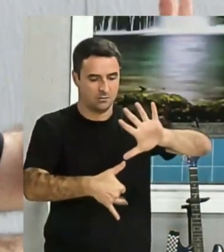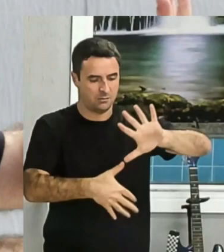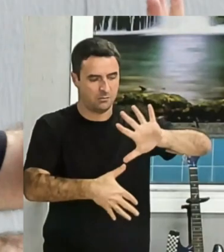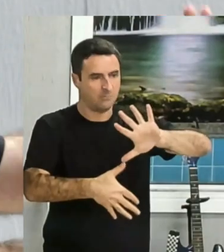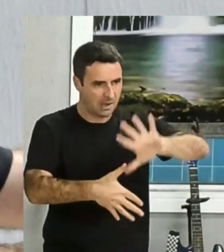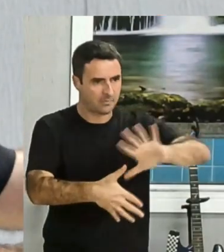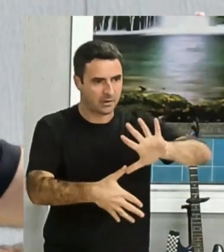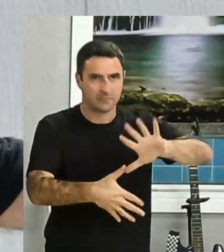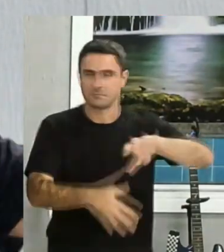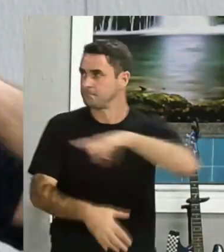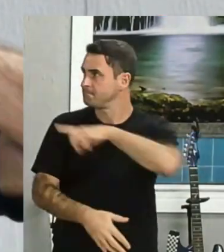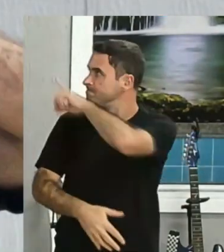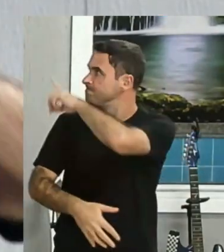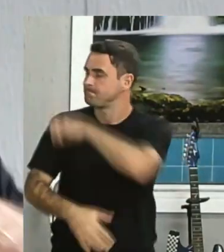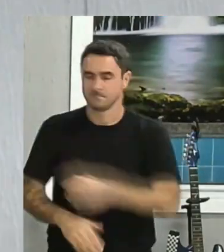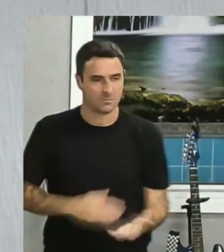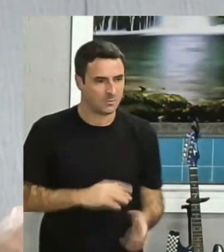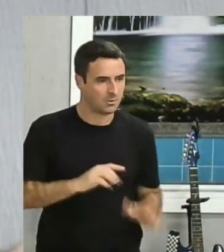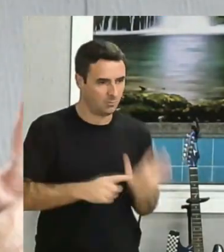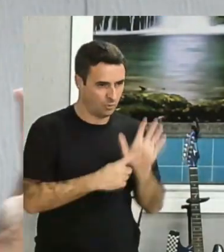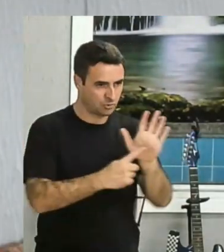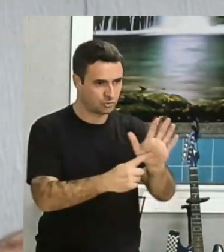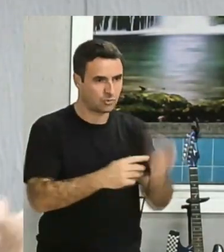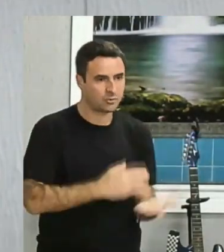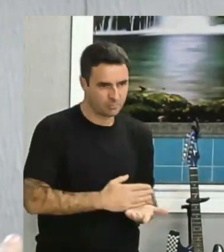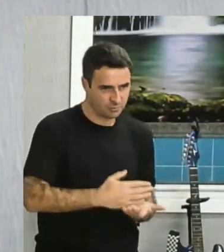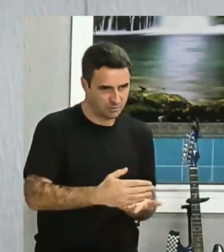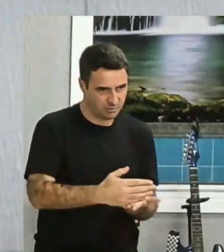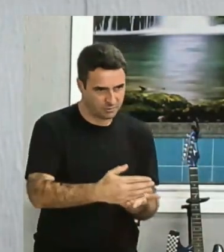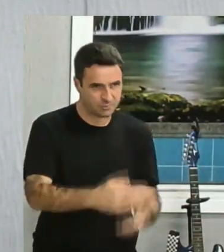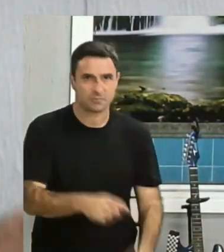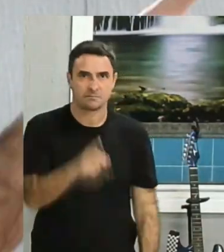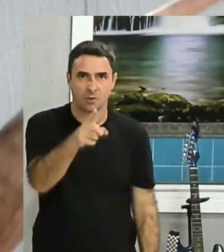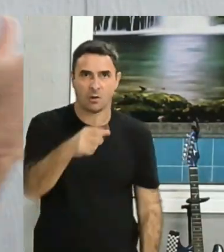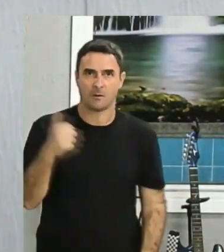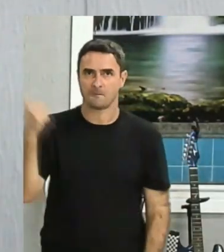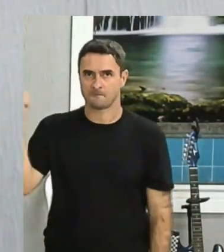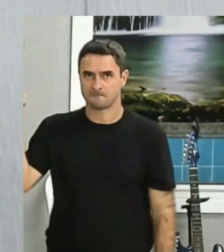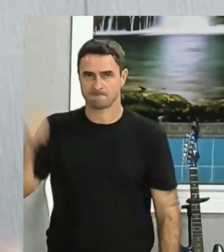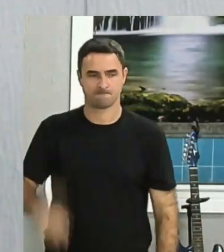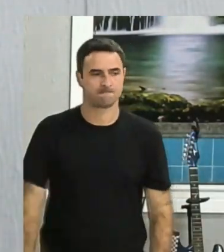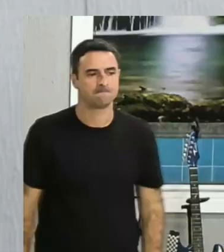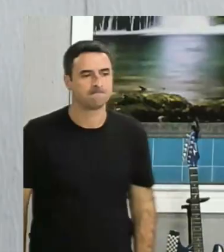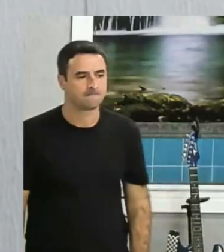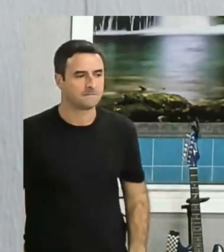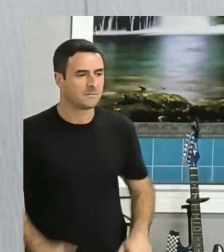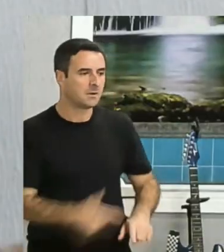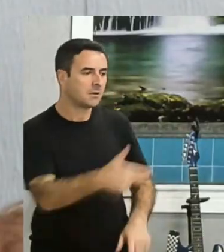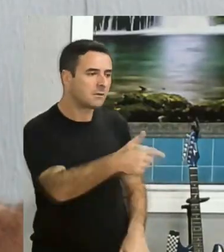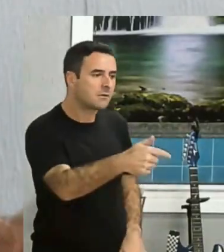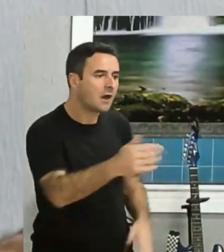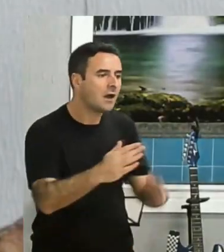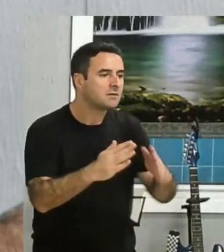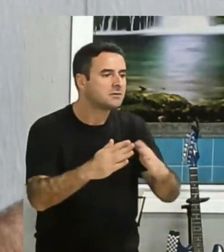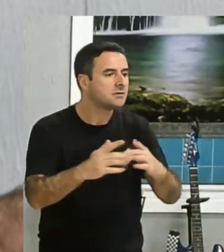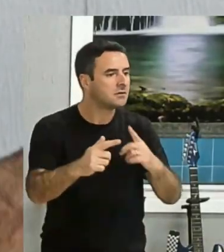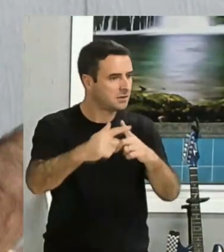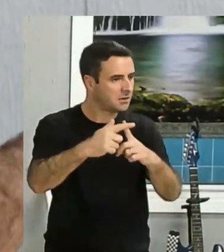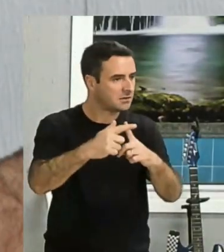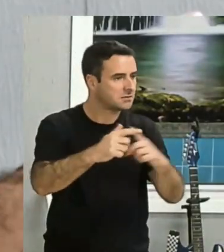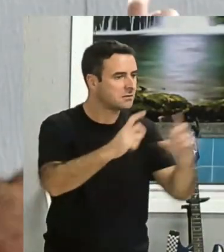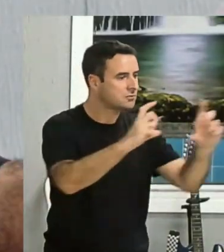que foi mostrado logo no início. E a gente vai ver como é que está a disposição dessas 7 igrejas.